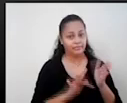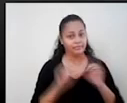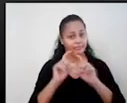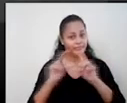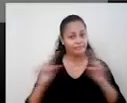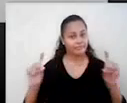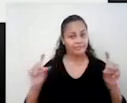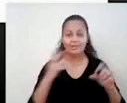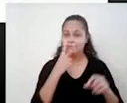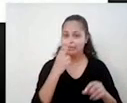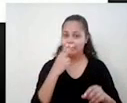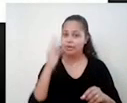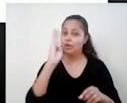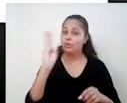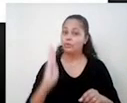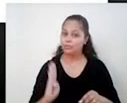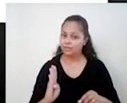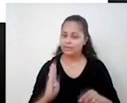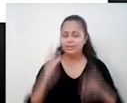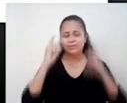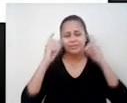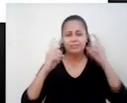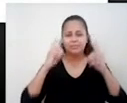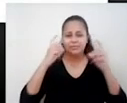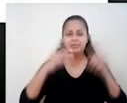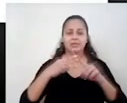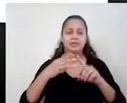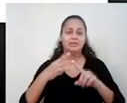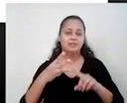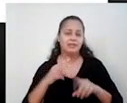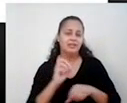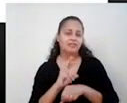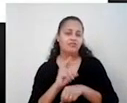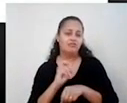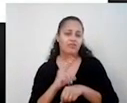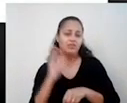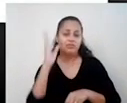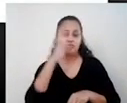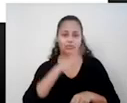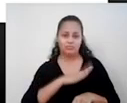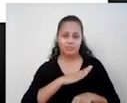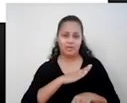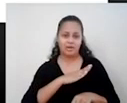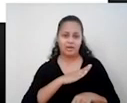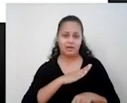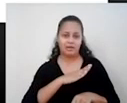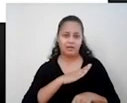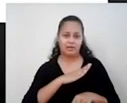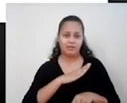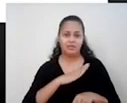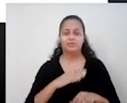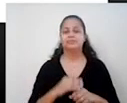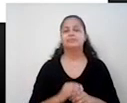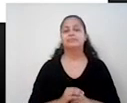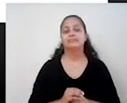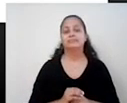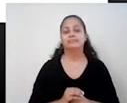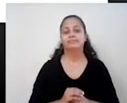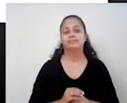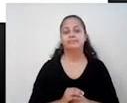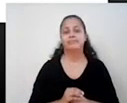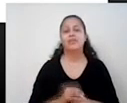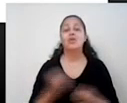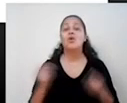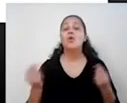O segundo trecho, muito parecido com esse. O Brasil anda encafifado com 3 vírus do mal. Mal sabem todos que há muito, muito mais dessas criaturinhas por